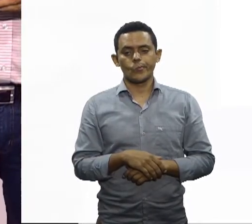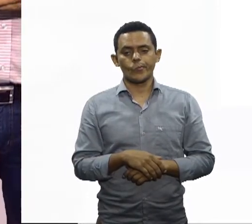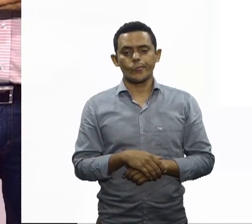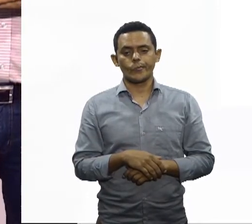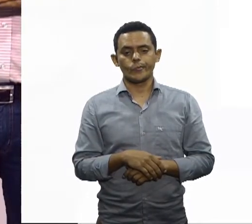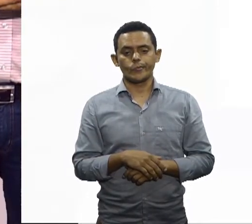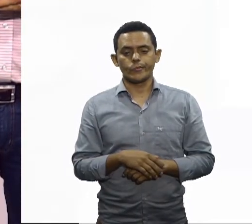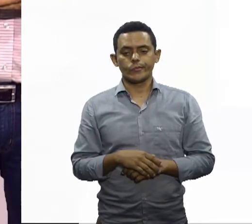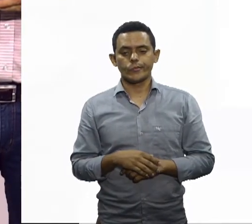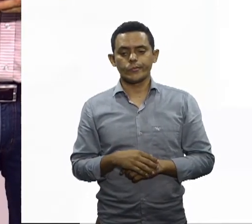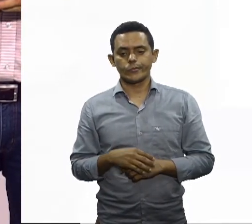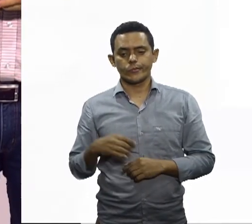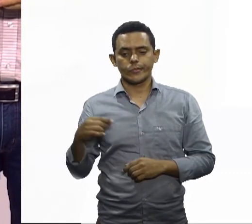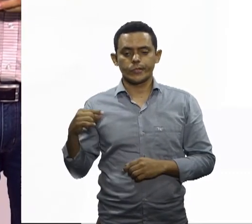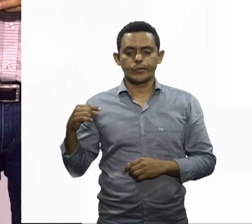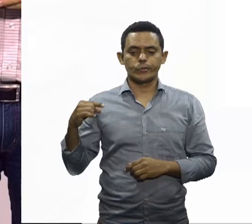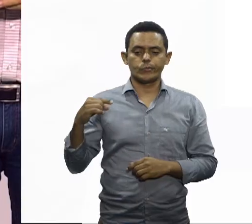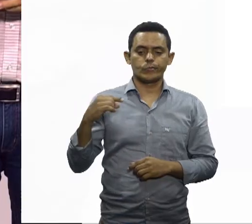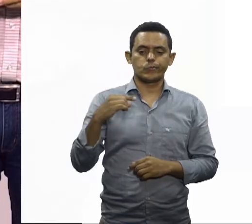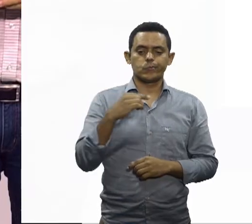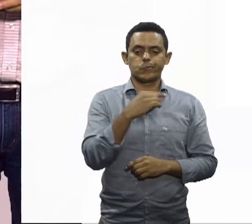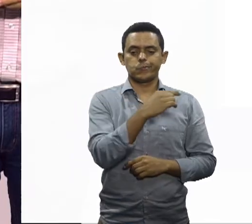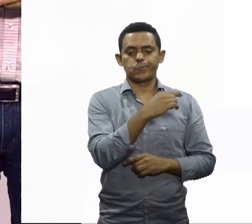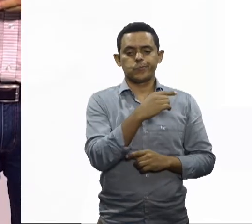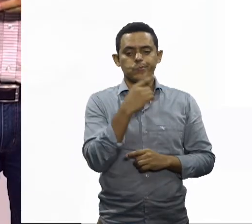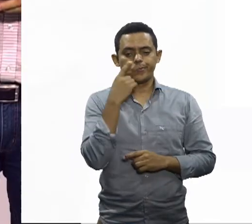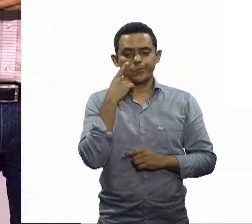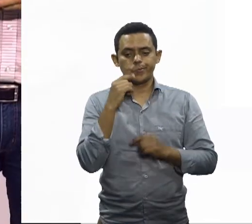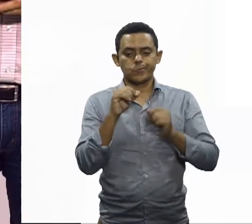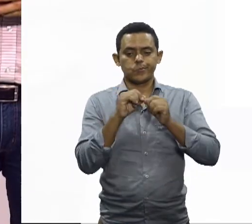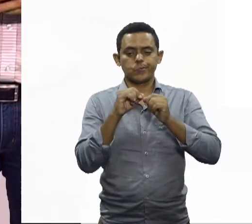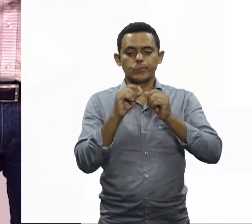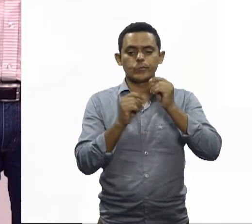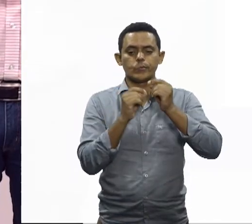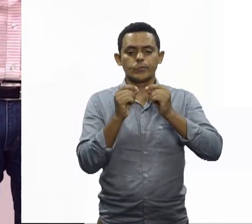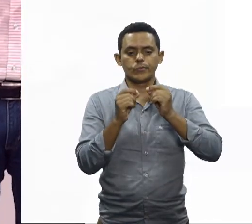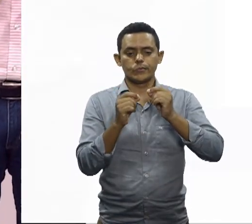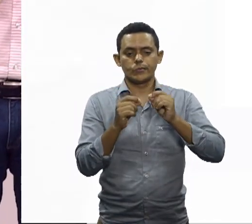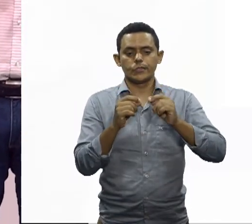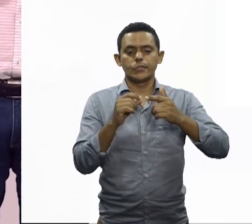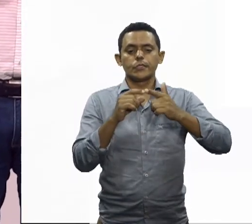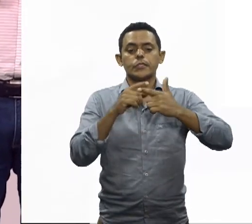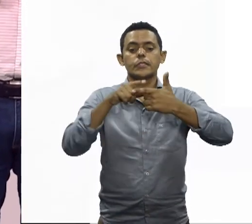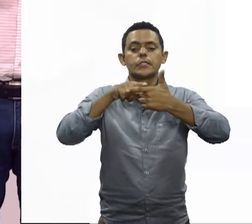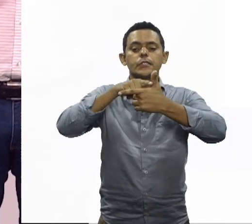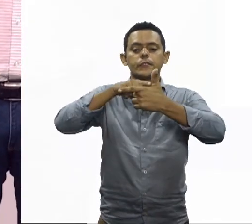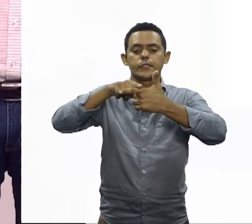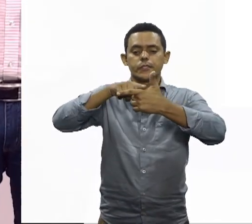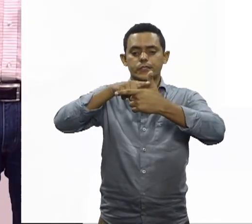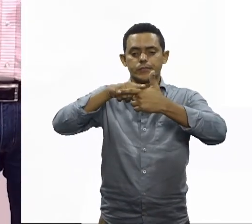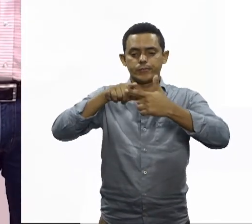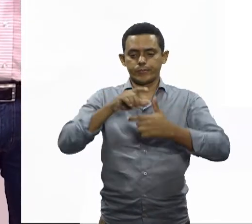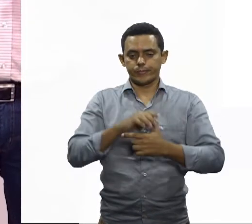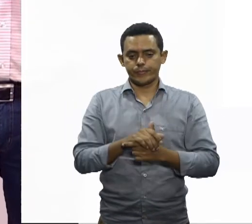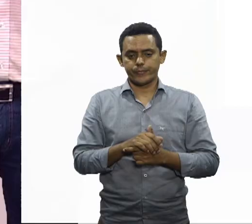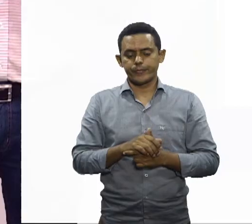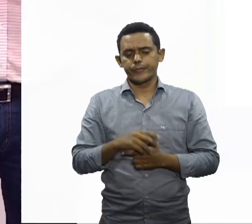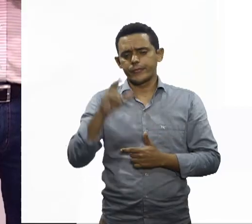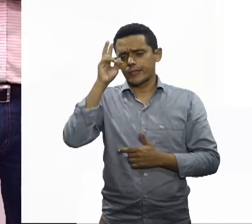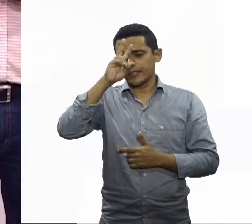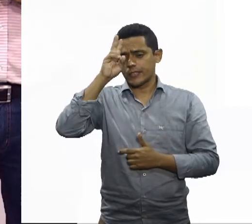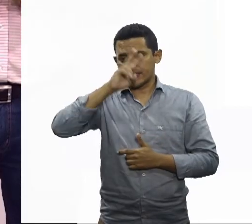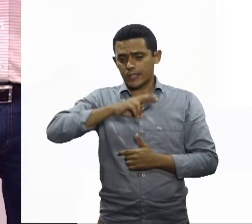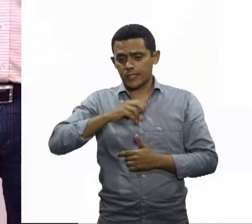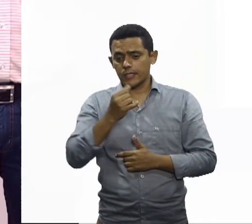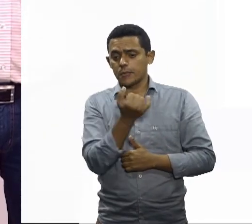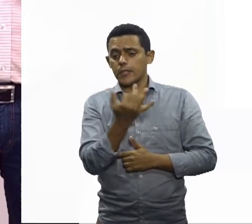eu devo dividir 1.282 metros por quanto? Olha só, entre o quilômetro e o metro, quantos 10